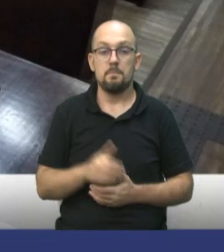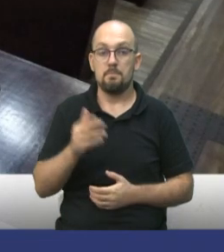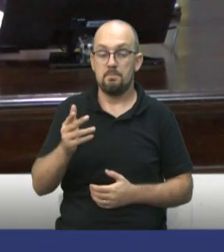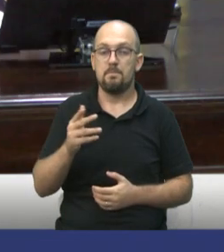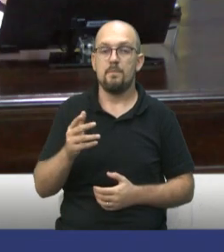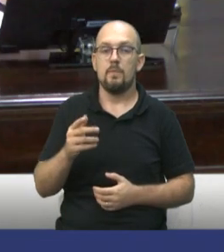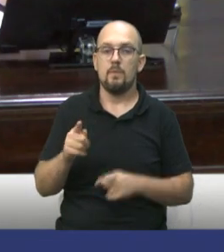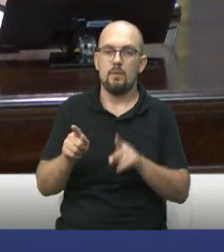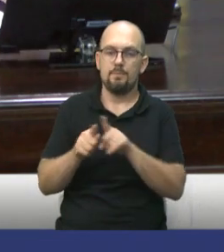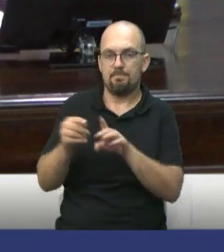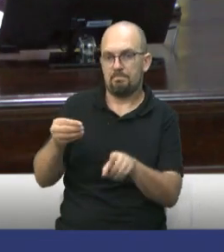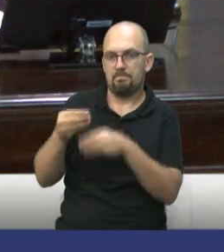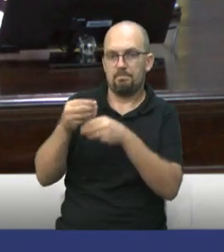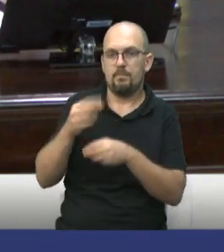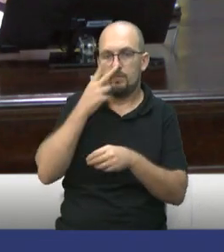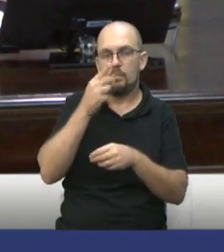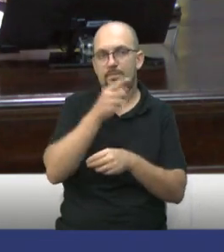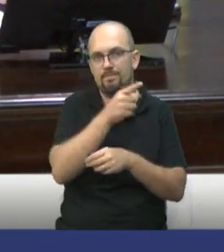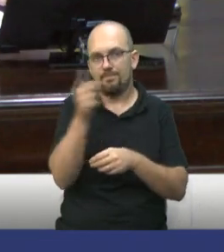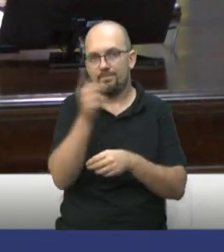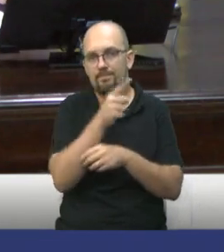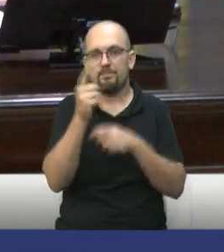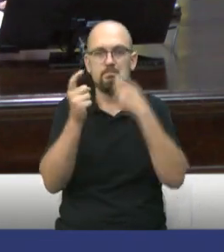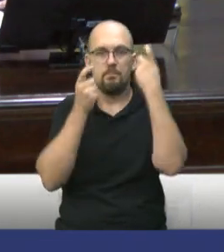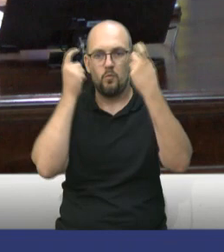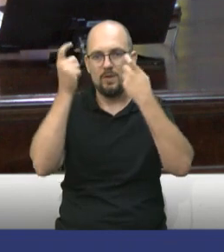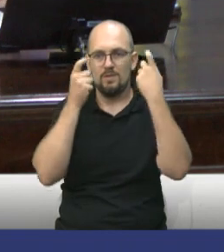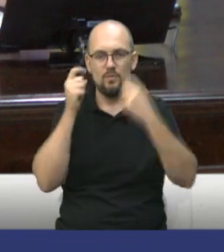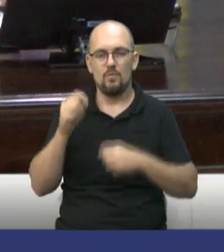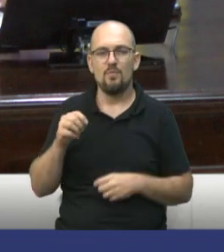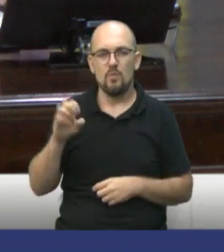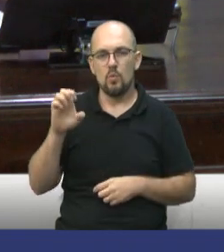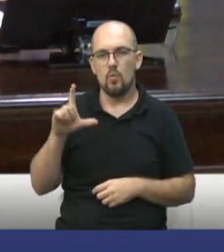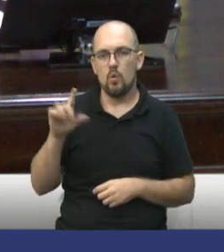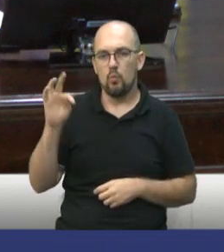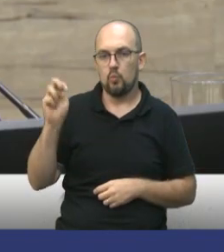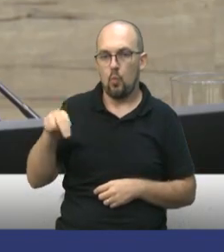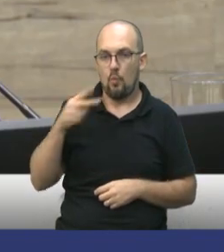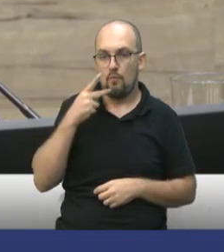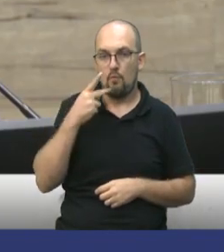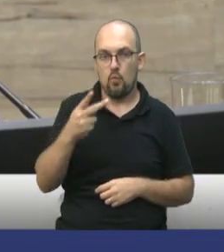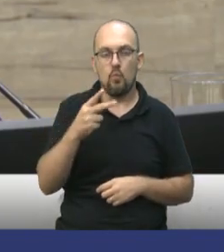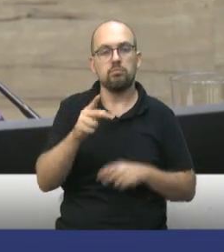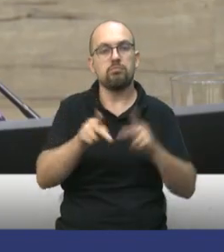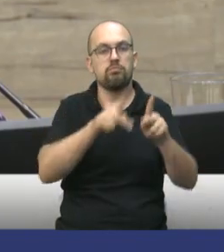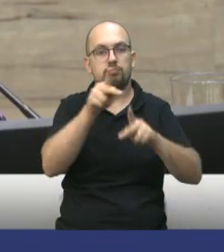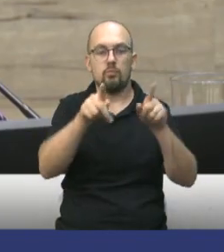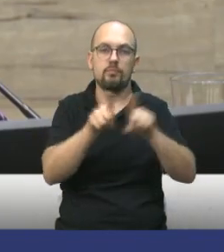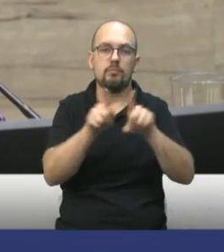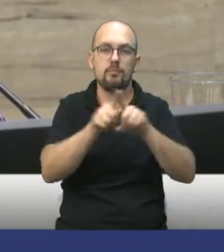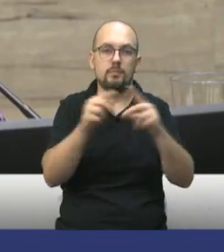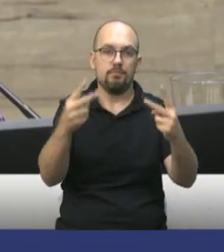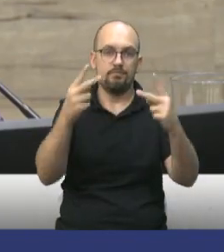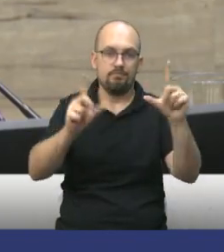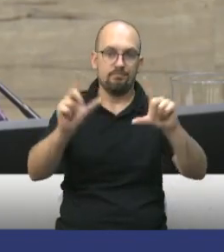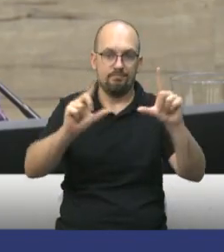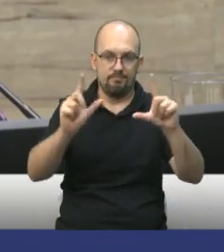acho que a grande preocupação de vocês, e como o Elton falou, para os nossos munícipes que estão nos